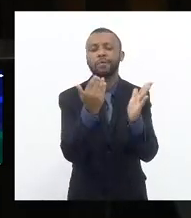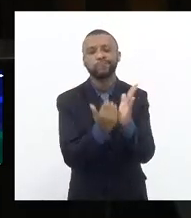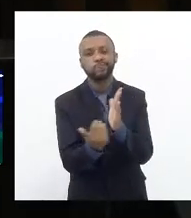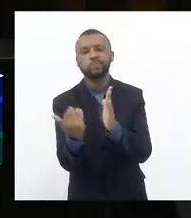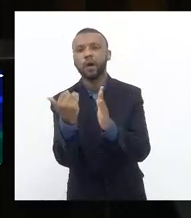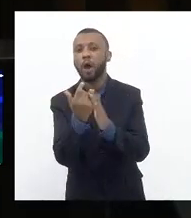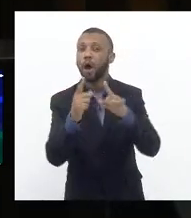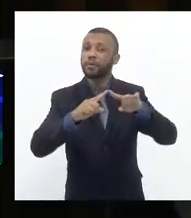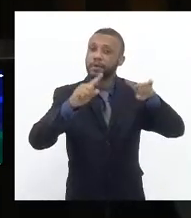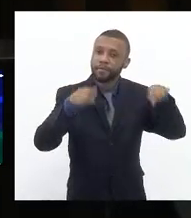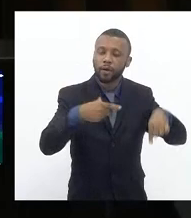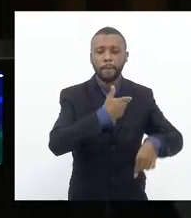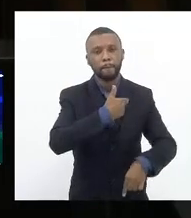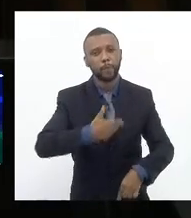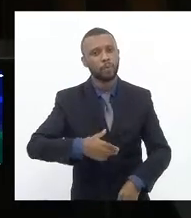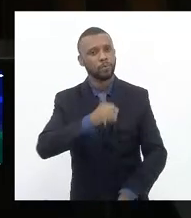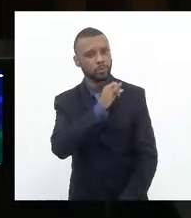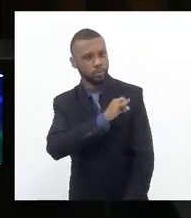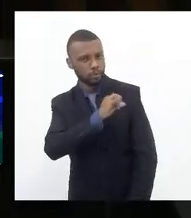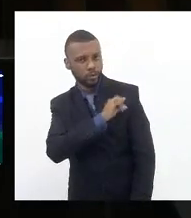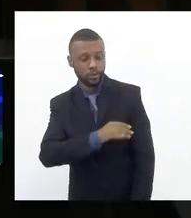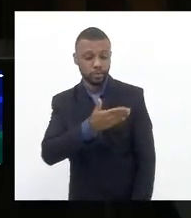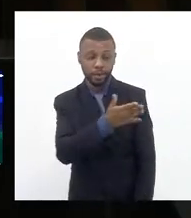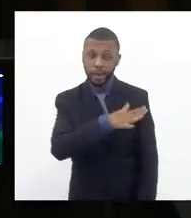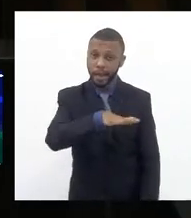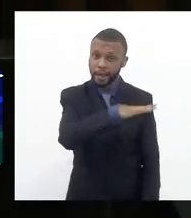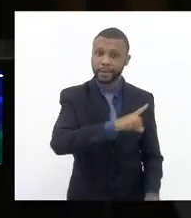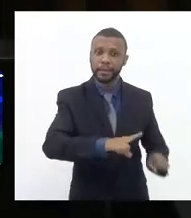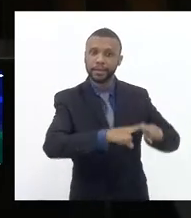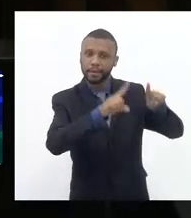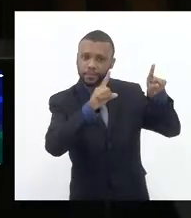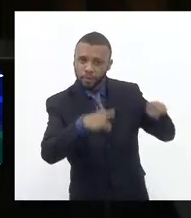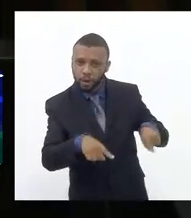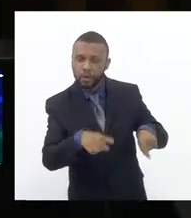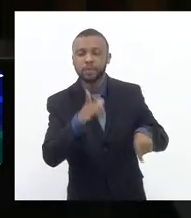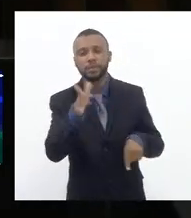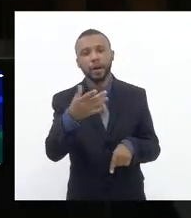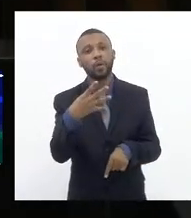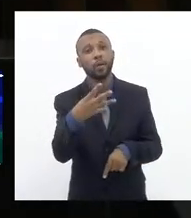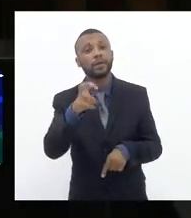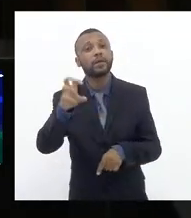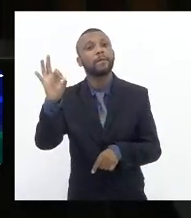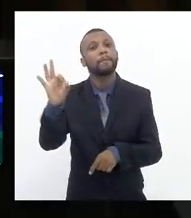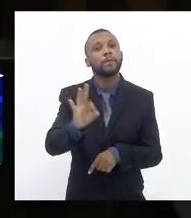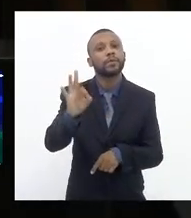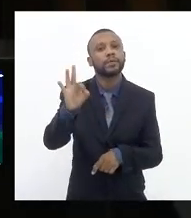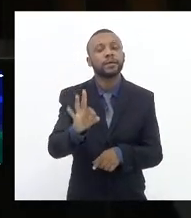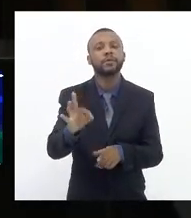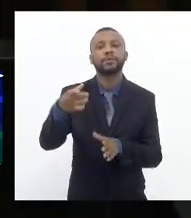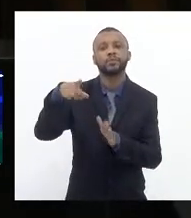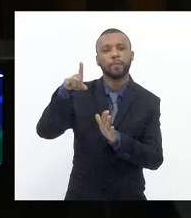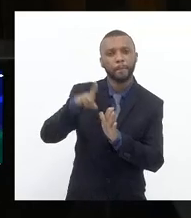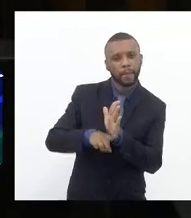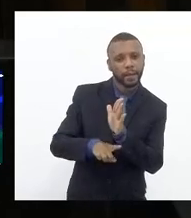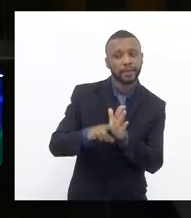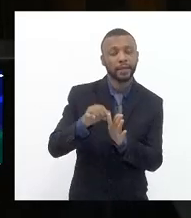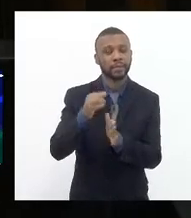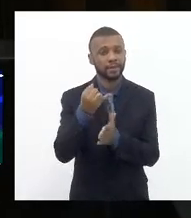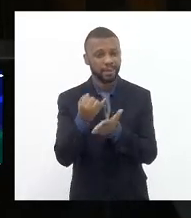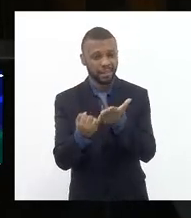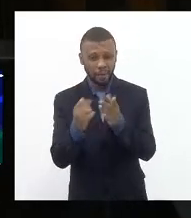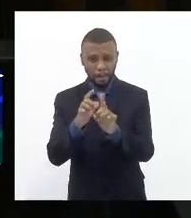servidores públicos do Estado do Rio de Janeiro. Servidores esses que já acumulam 45% de perdas inflacionárias, que